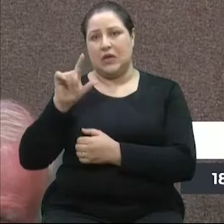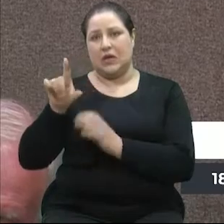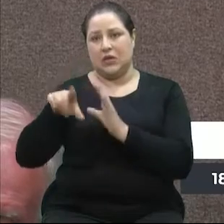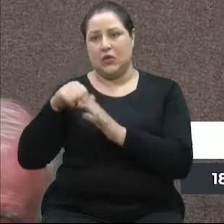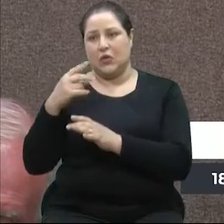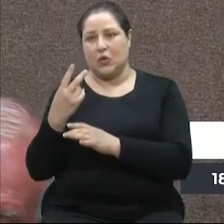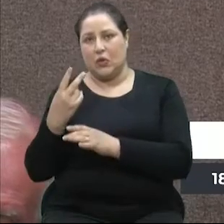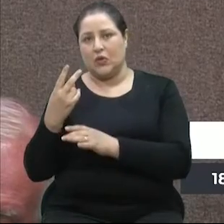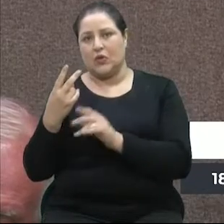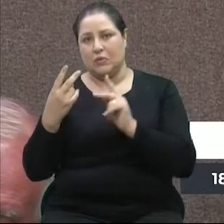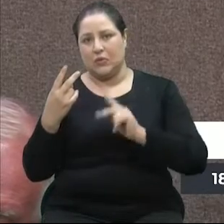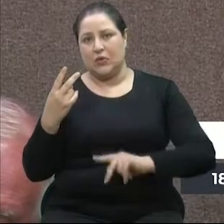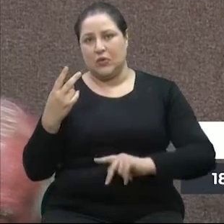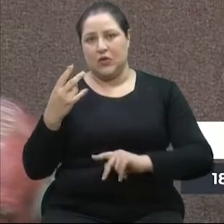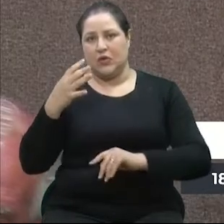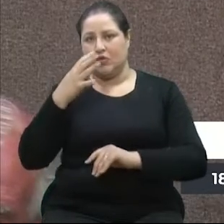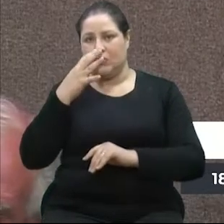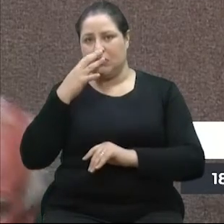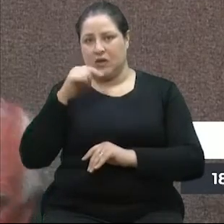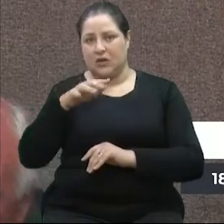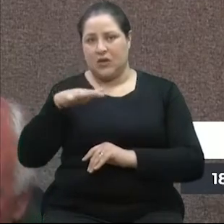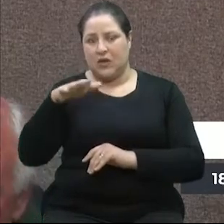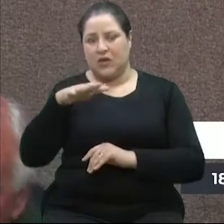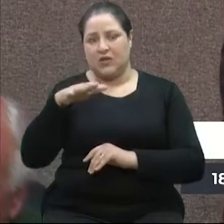Eu sou um e continuarei defendendo ele. Muito obrigado, presidente.